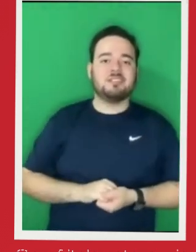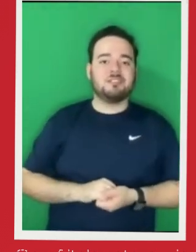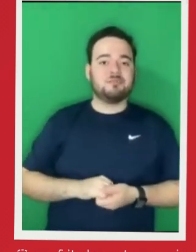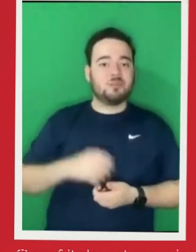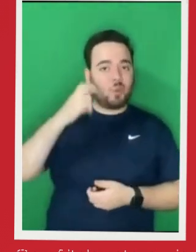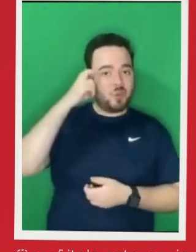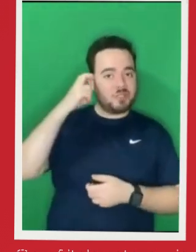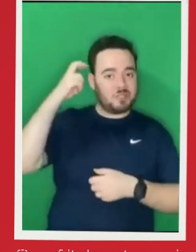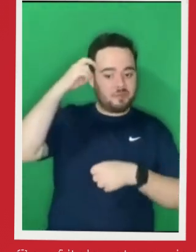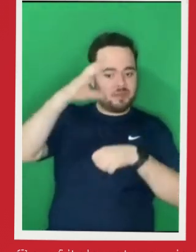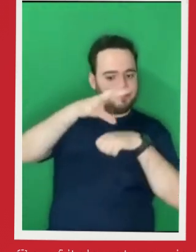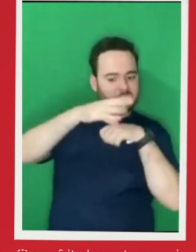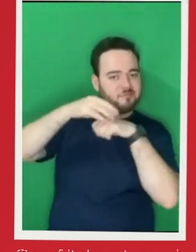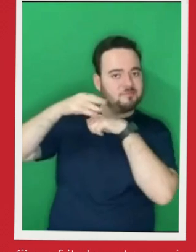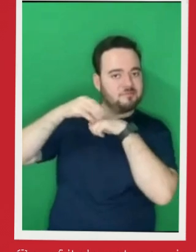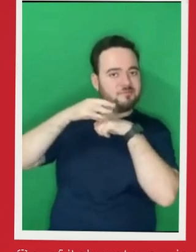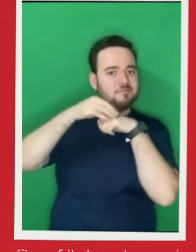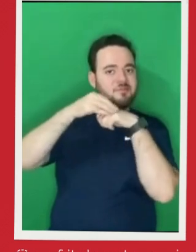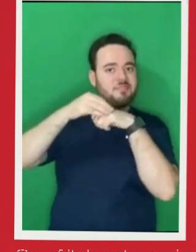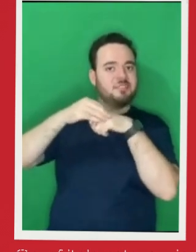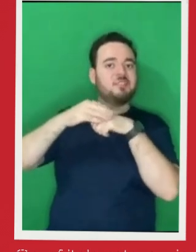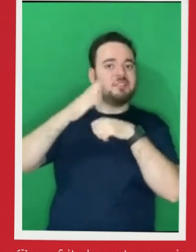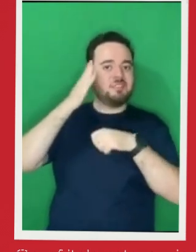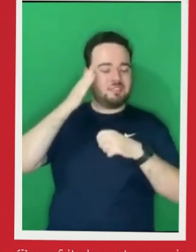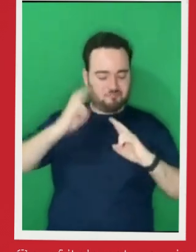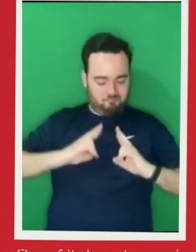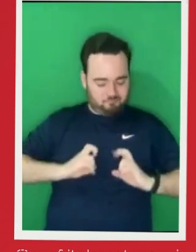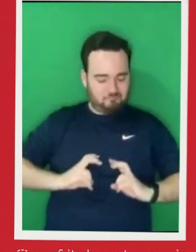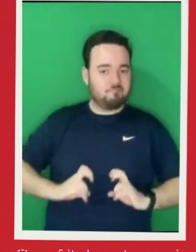assim, saber nossos hábitos, quem a gente